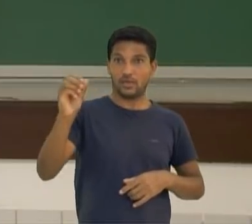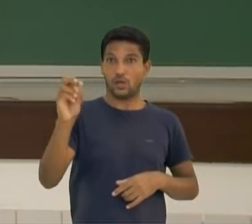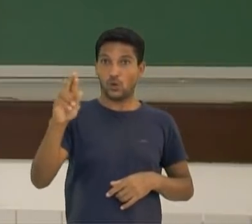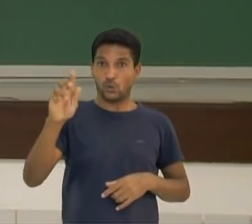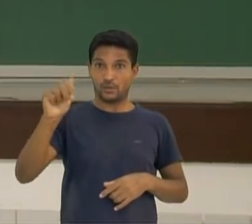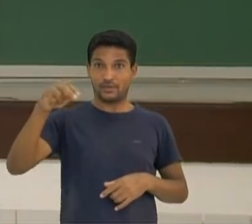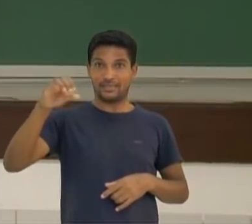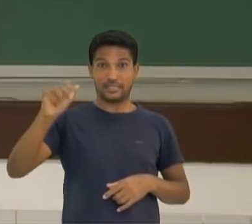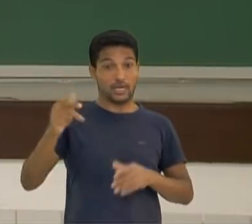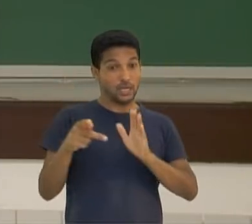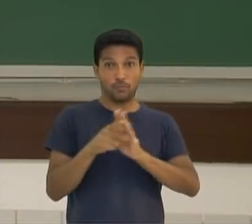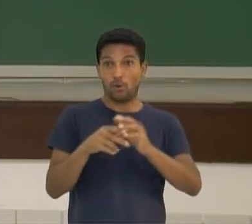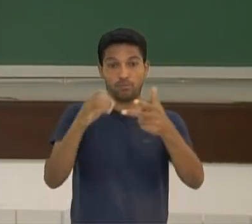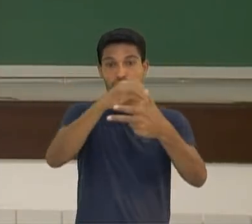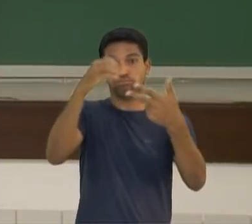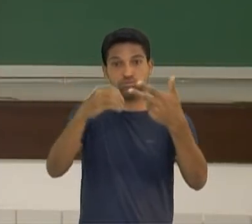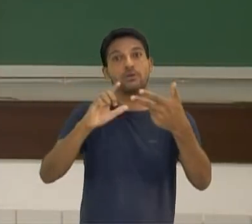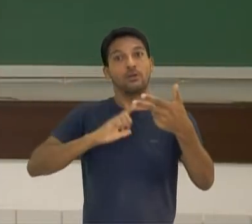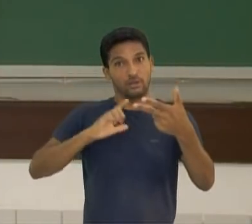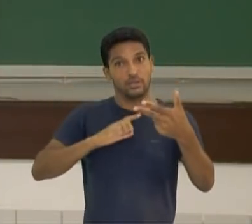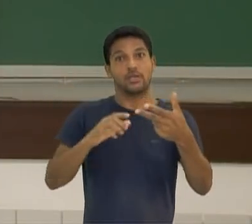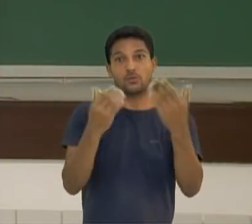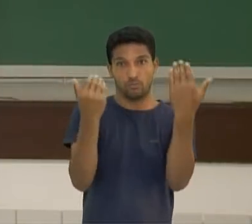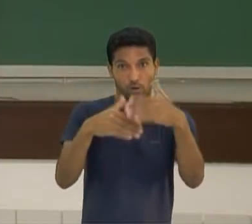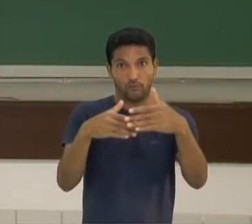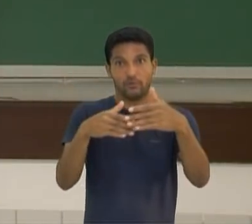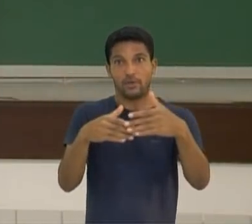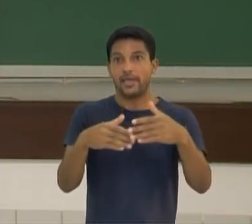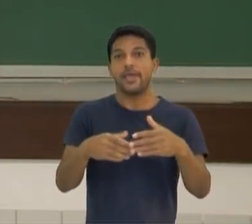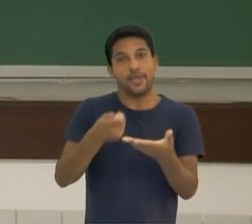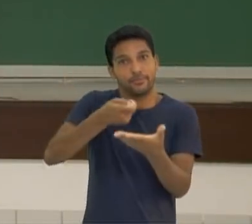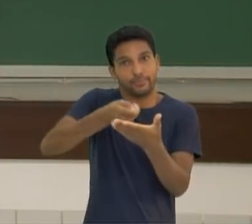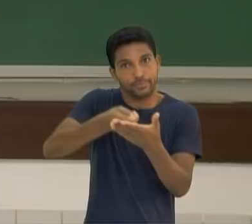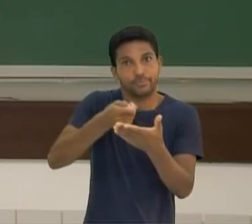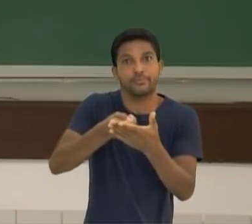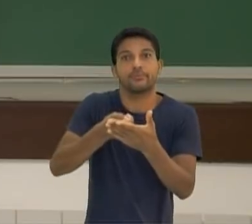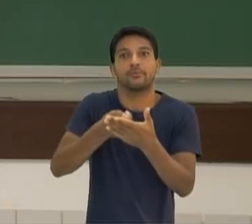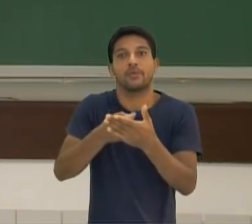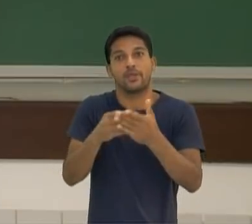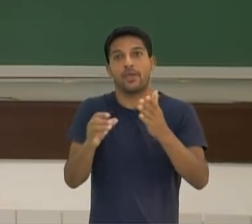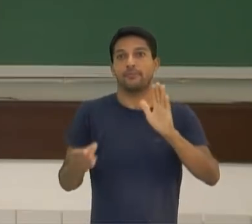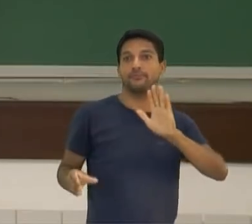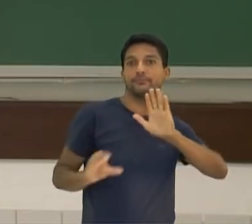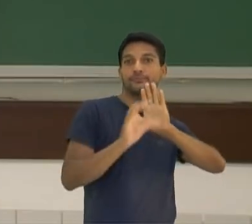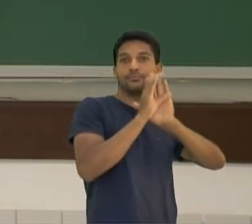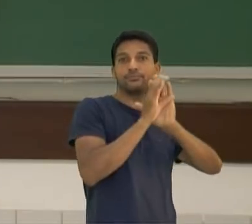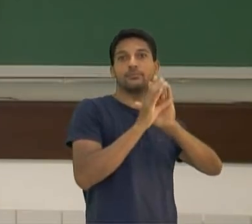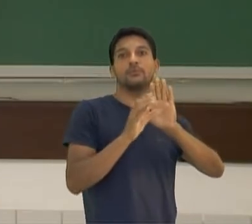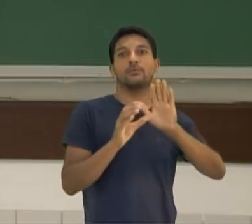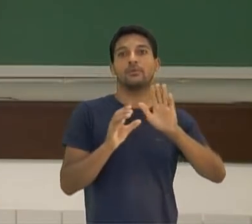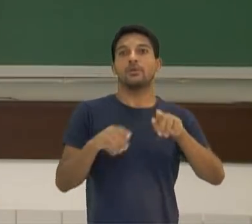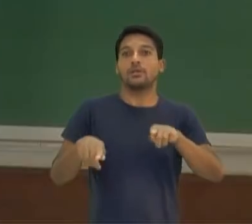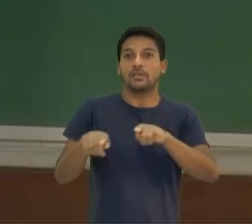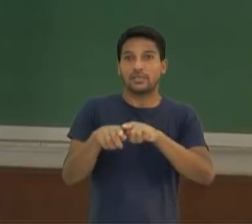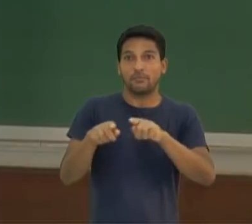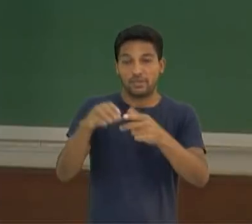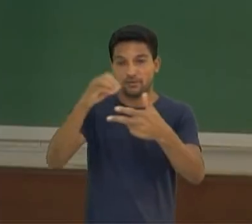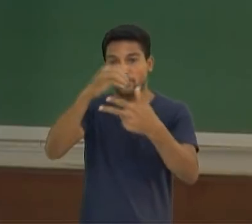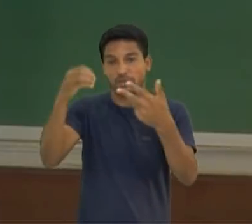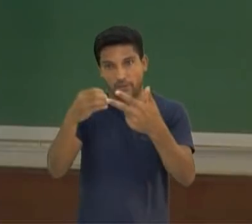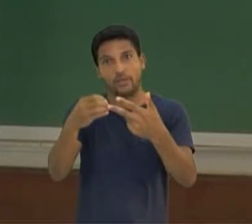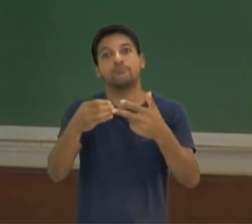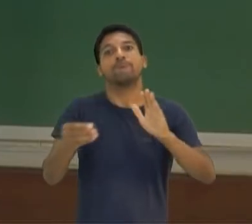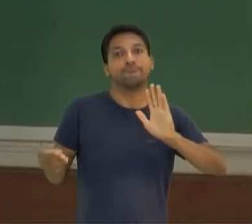com frequência nos principais vestibulares. E também é um conteúdo cobrado com frequência no